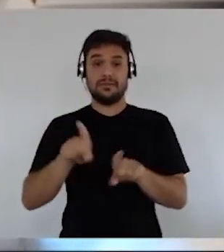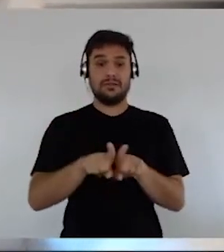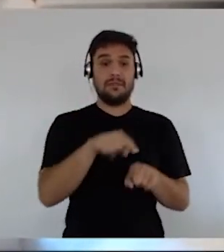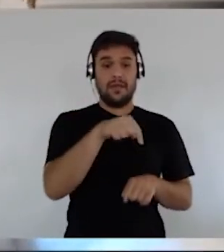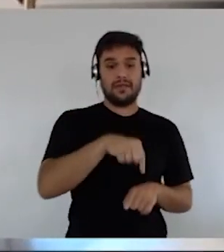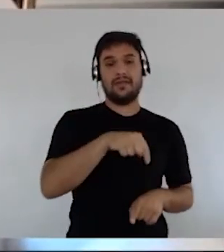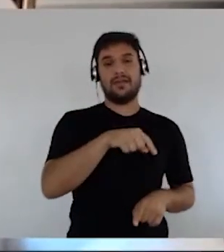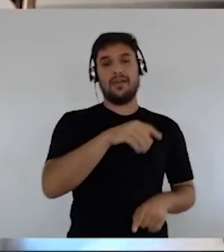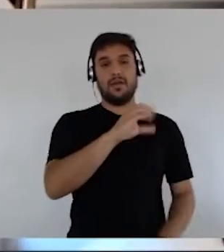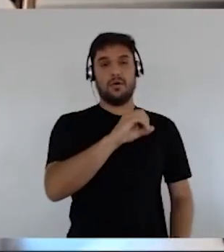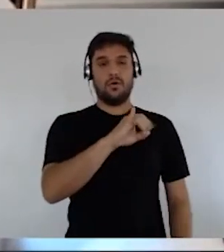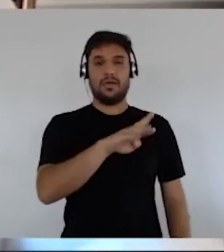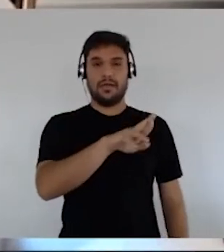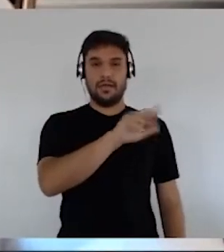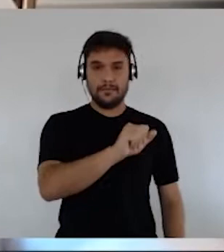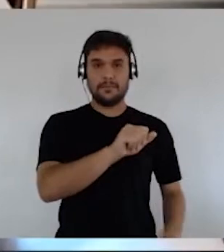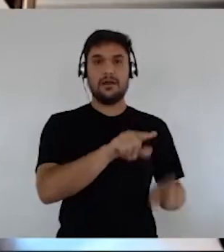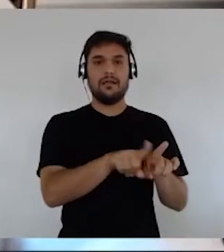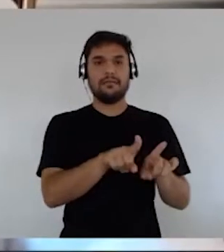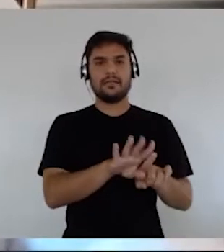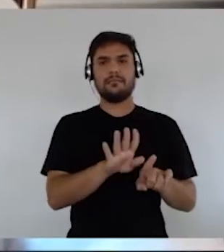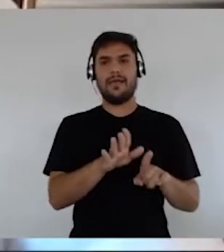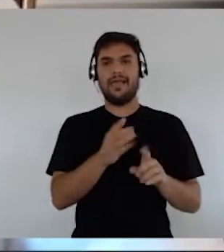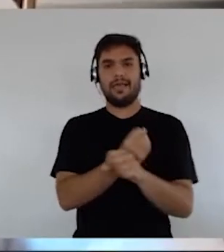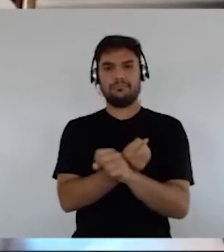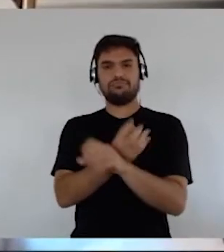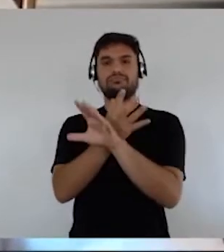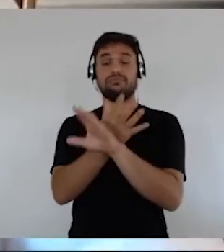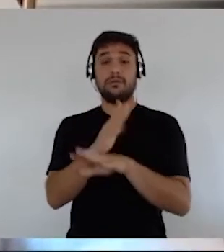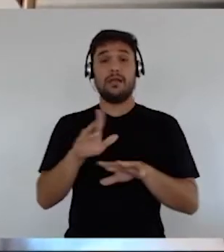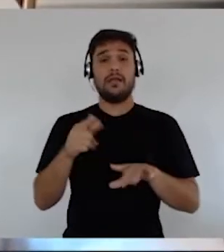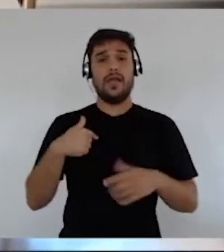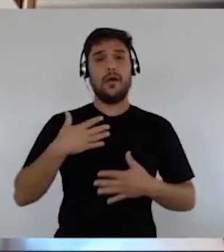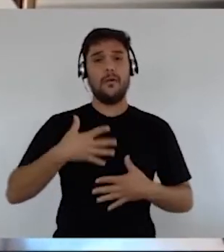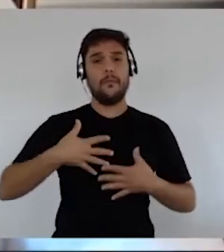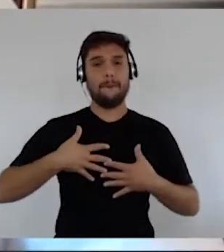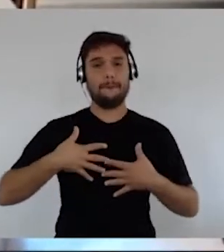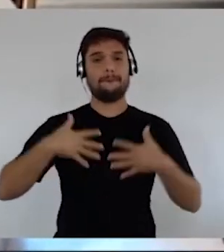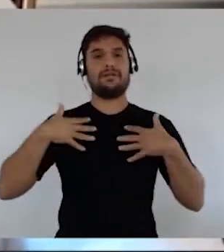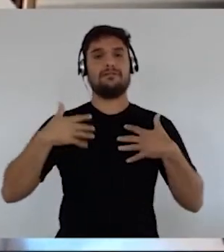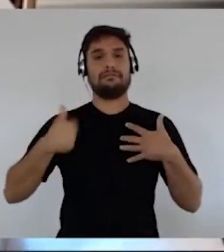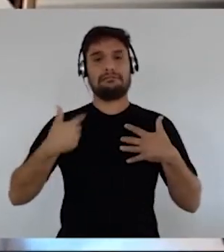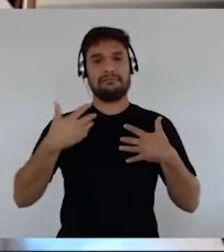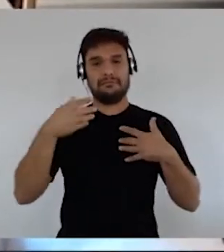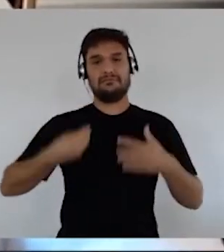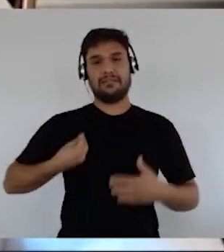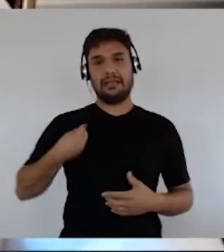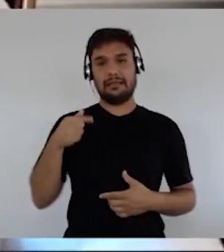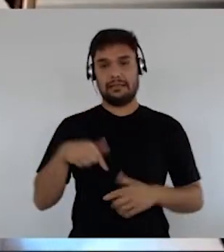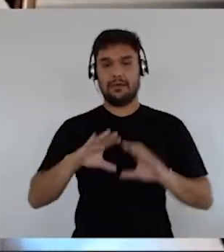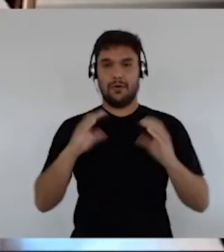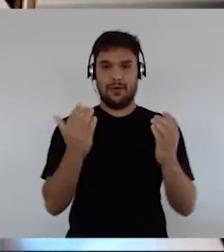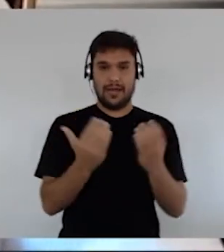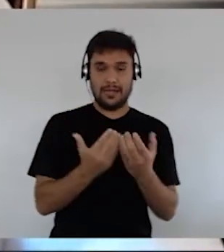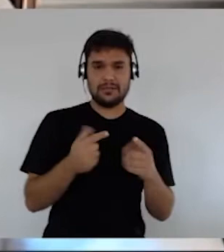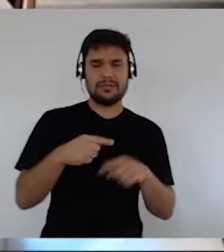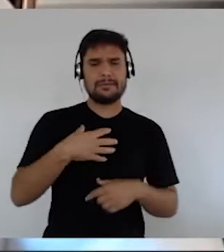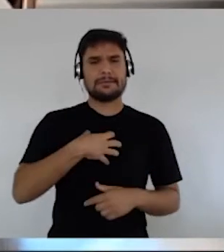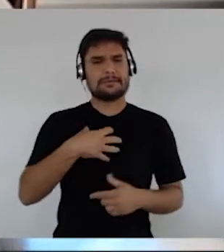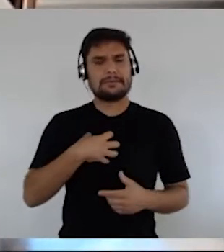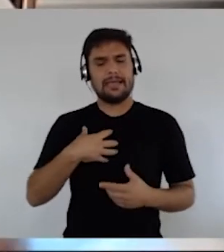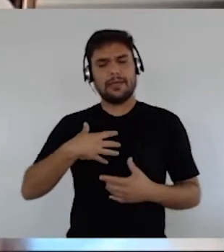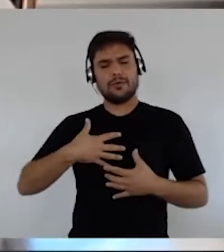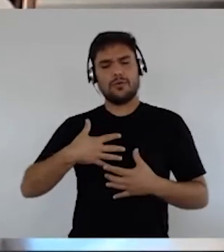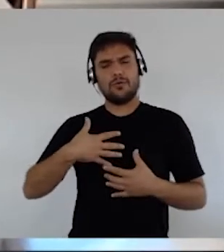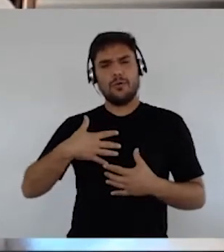Coimbra como através destes meios virtuais ou não, por isso é um privilégio estar aqui e, sobretudo, sinto uma grande